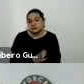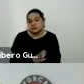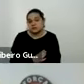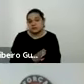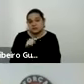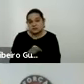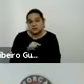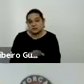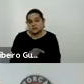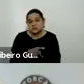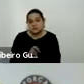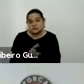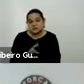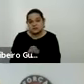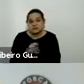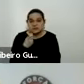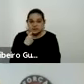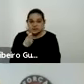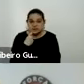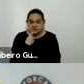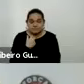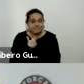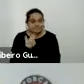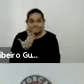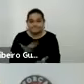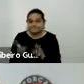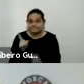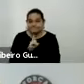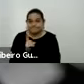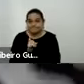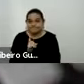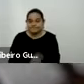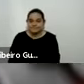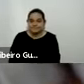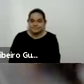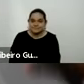última sexta-feira. Não dá para perder. É com você, Fernando.